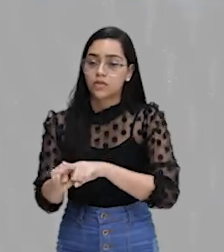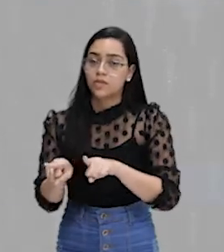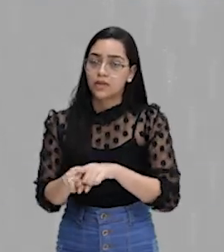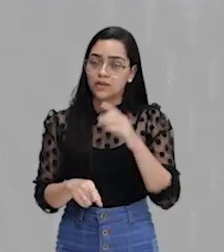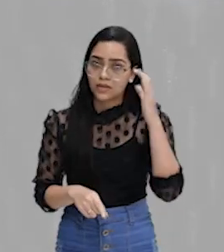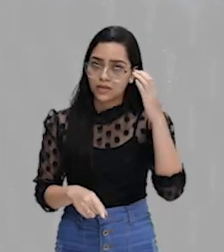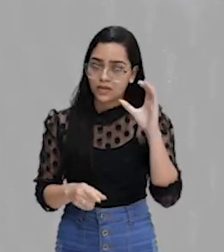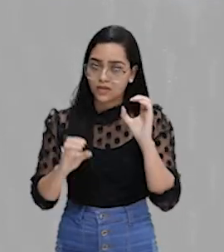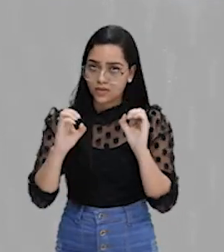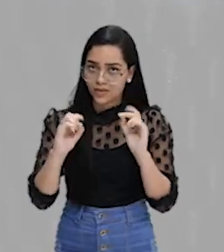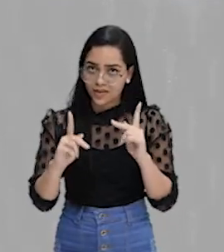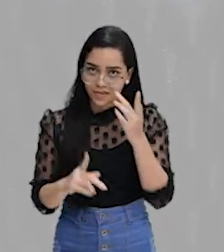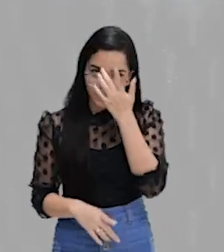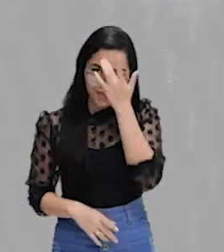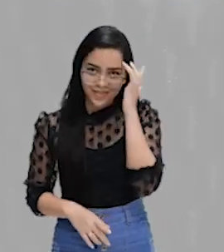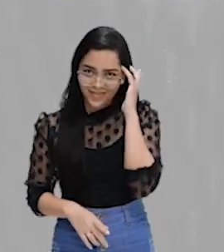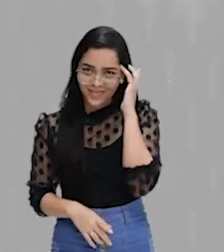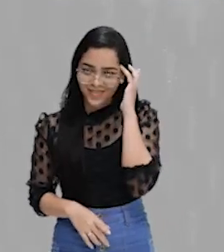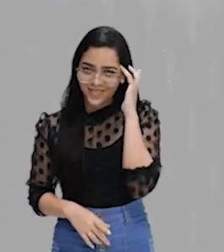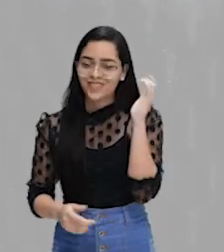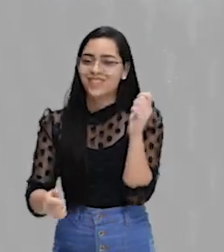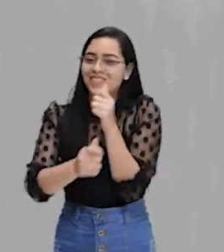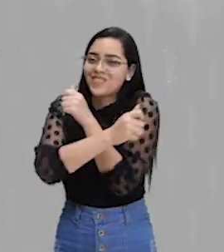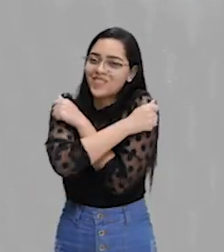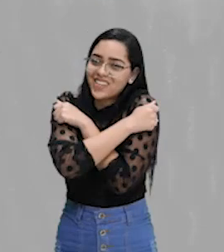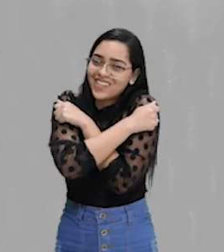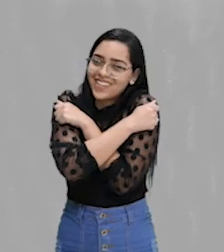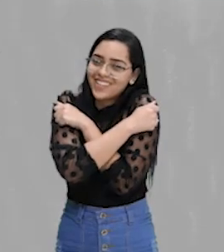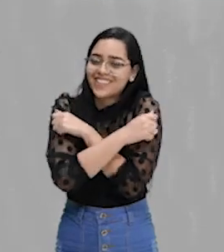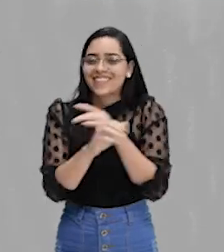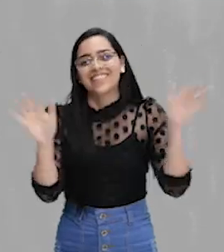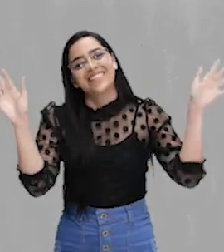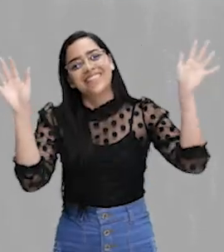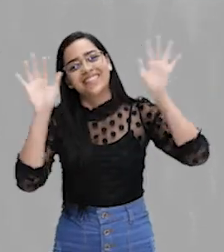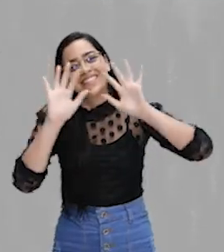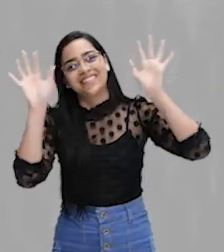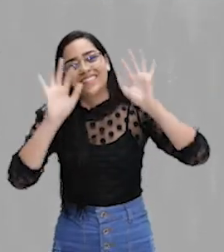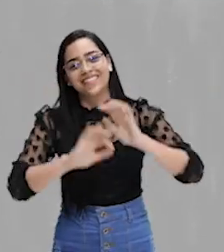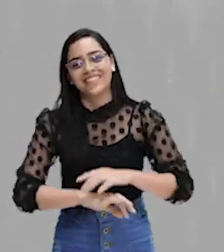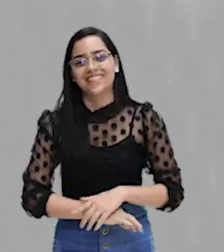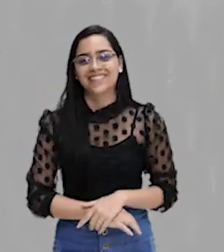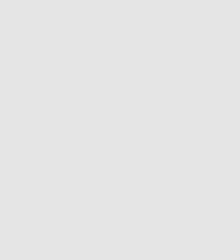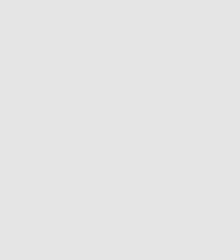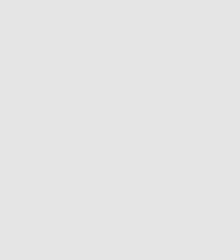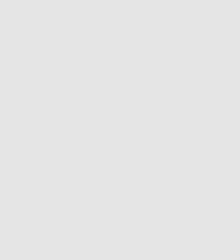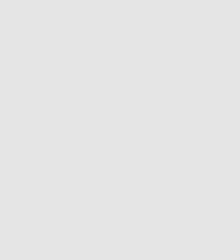da ciência. Ok, galerinha? Um grande abraço e até o nosso próximo encontro.